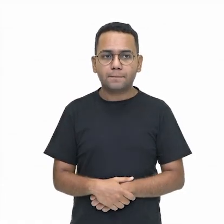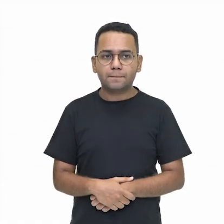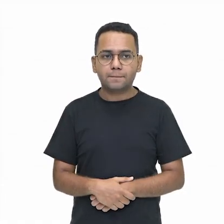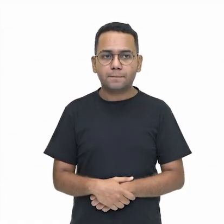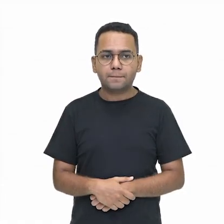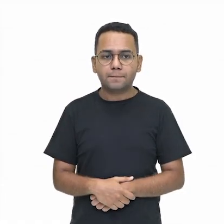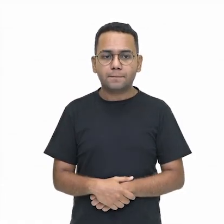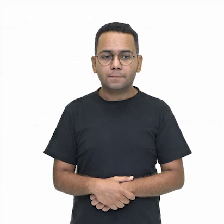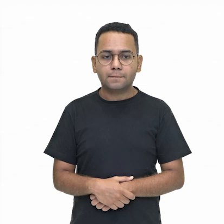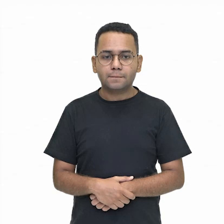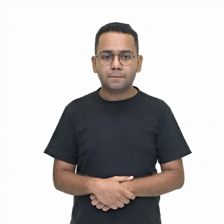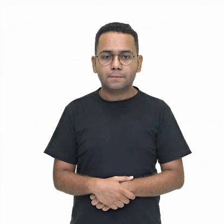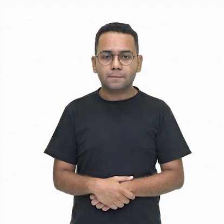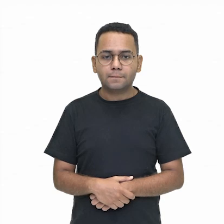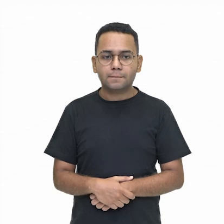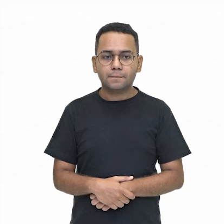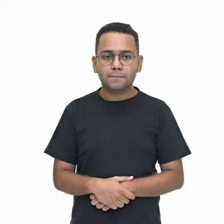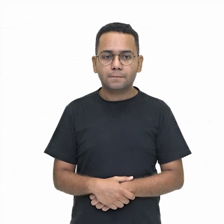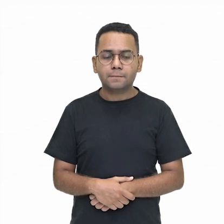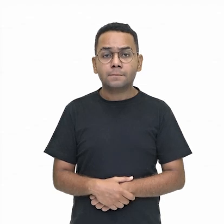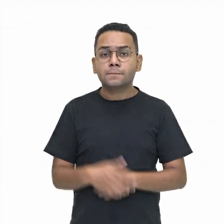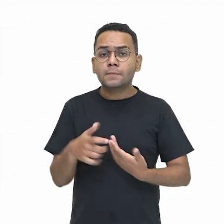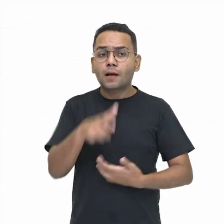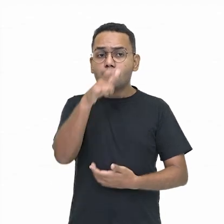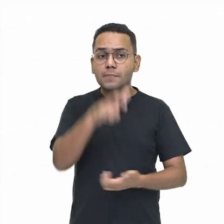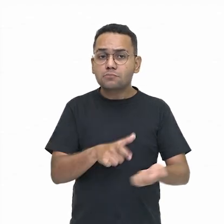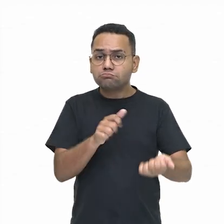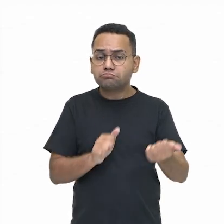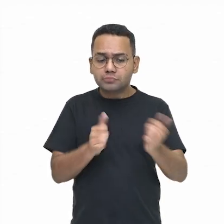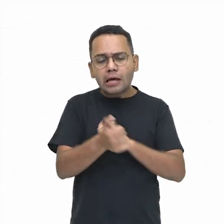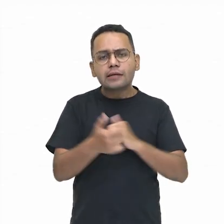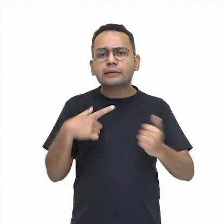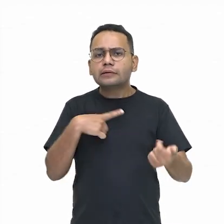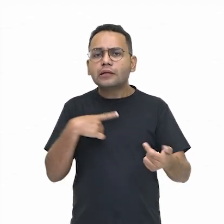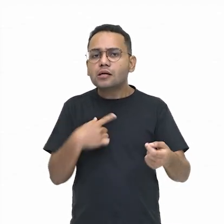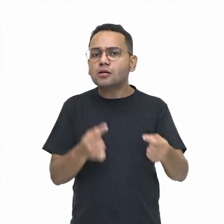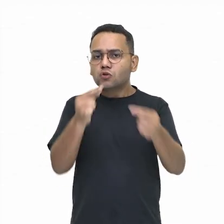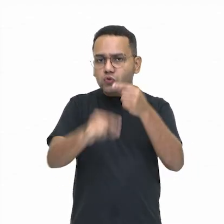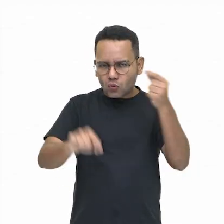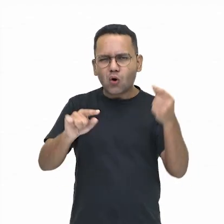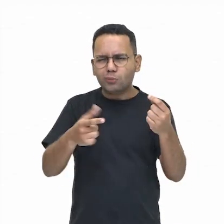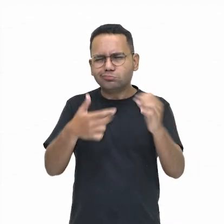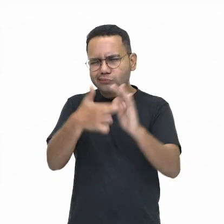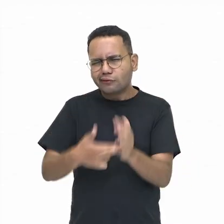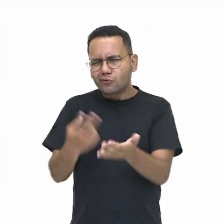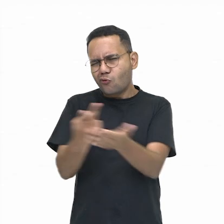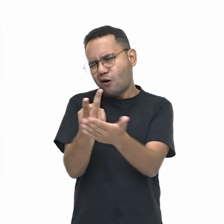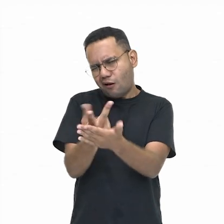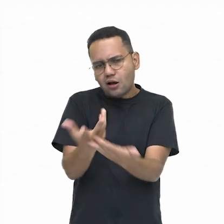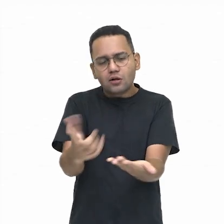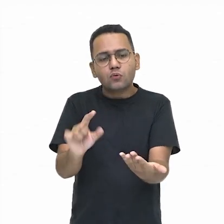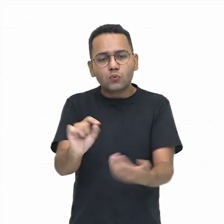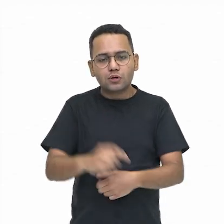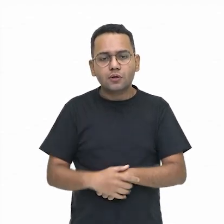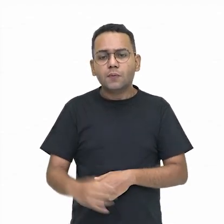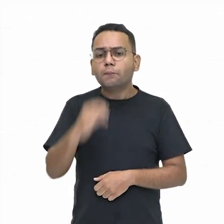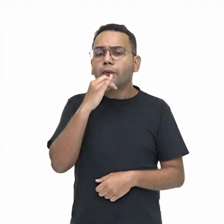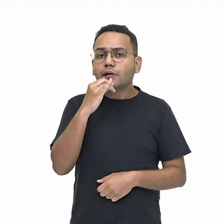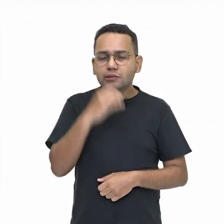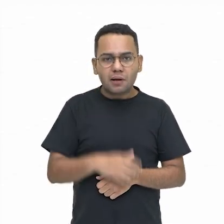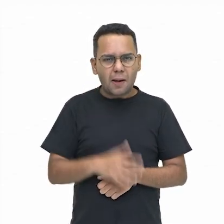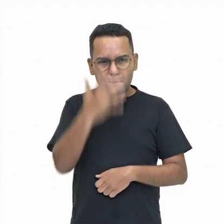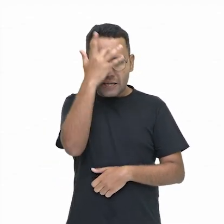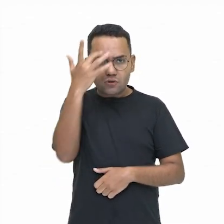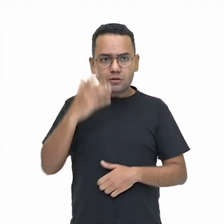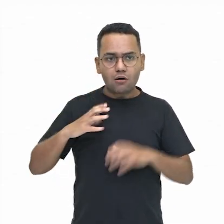Assim, o jogador comete falta quando desloca-se driblando com a bola no chão ou no ar. Né? Então, isso daí é